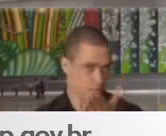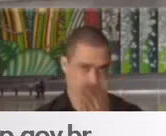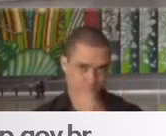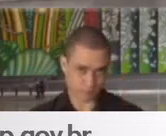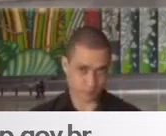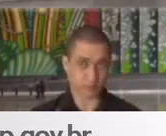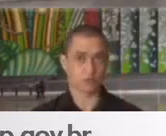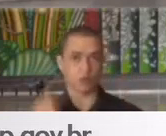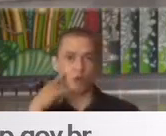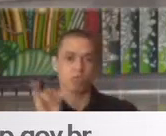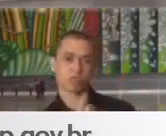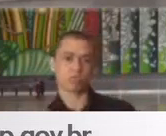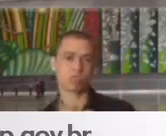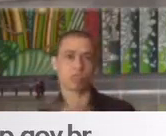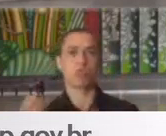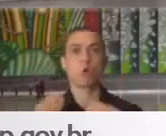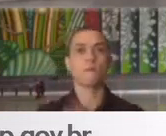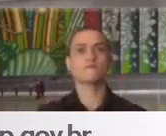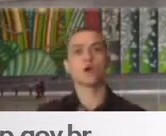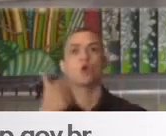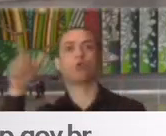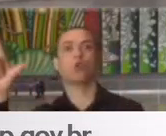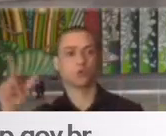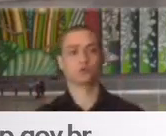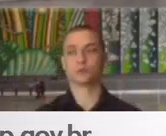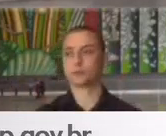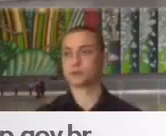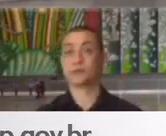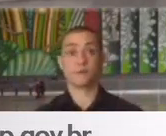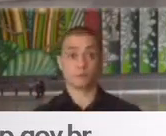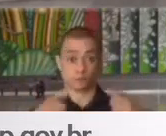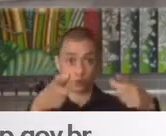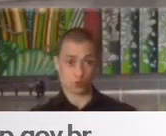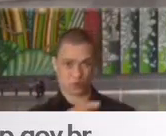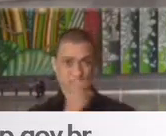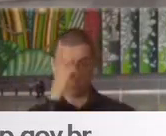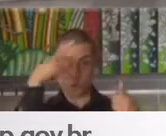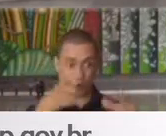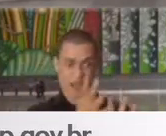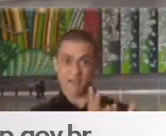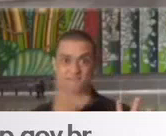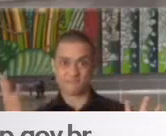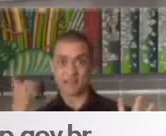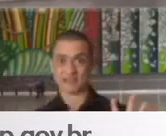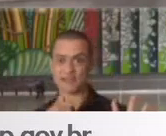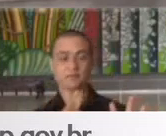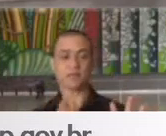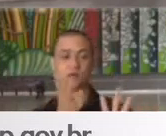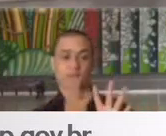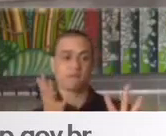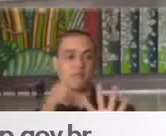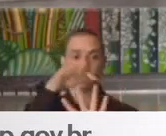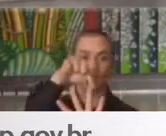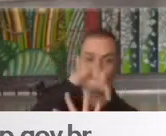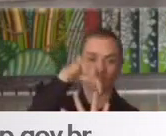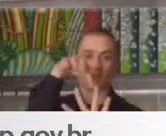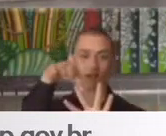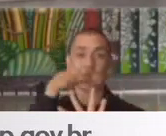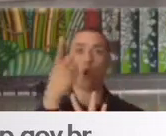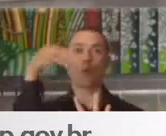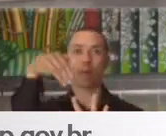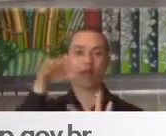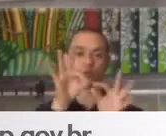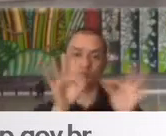vacinado dentro do próprio carro. No local que tem fila, a distância de 1,5 metro sendo mantida.